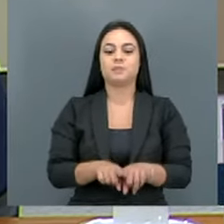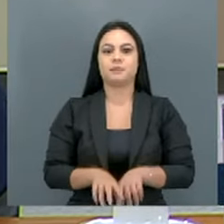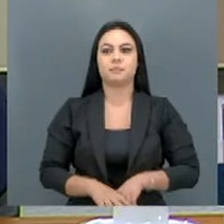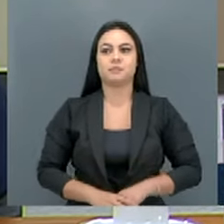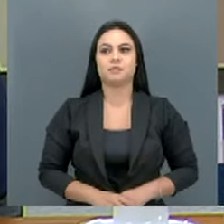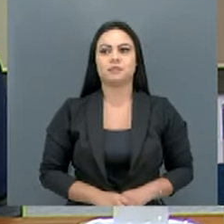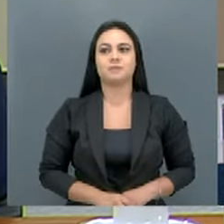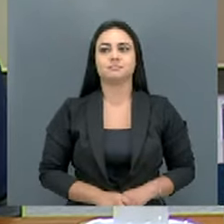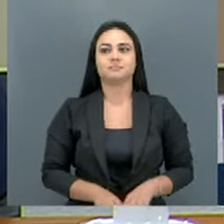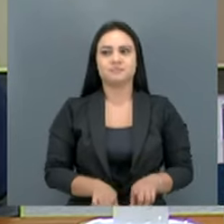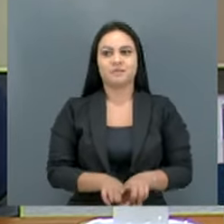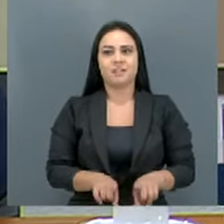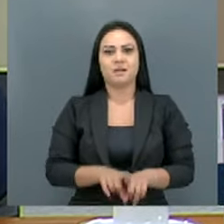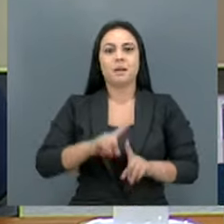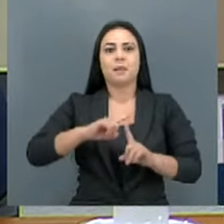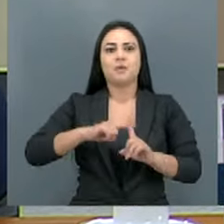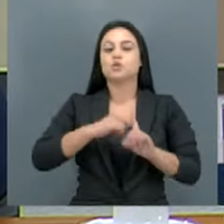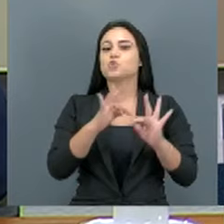e demais